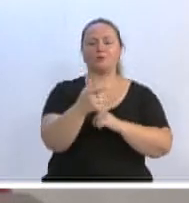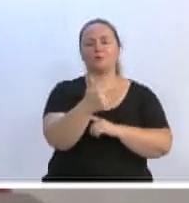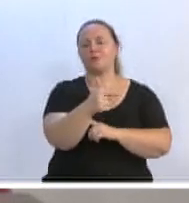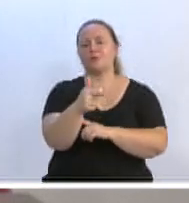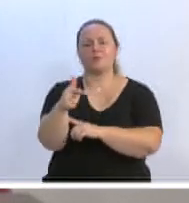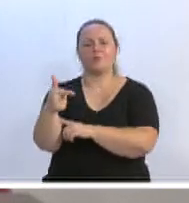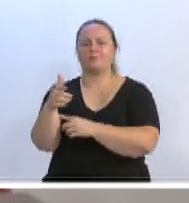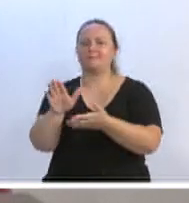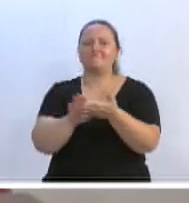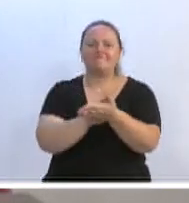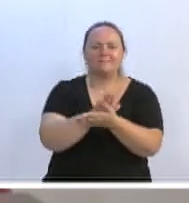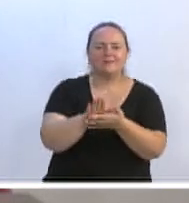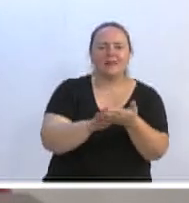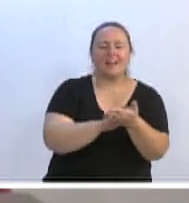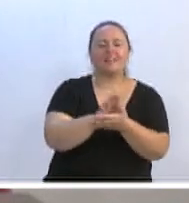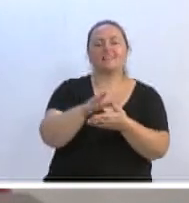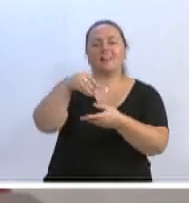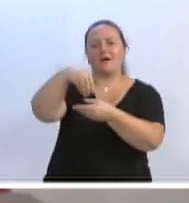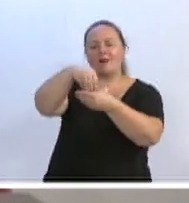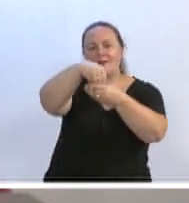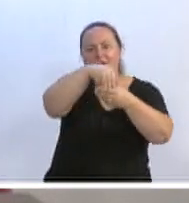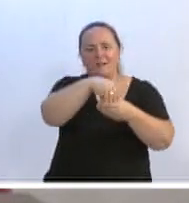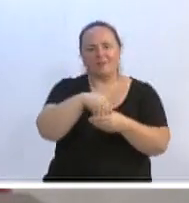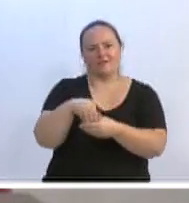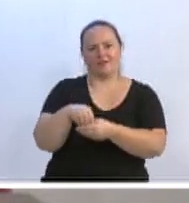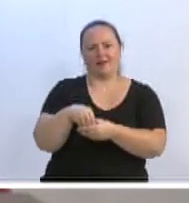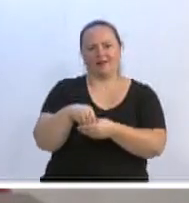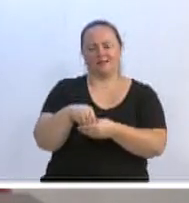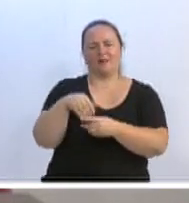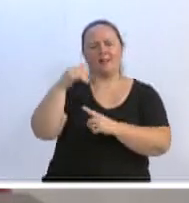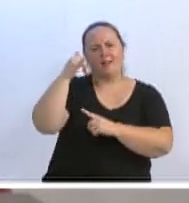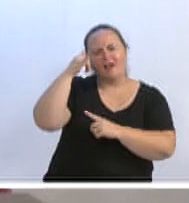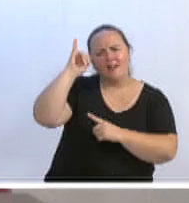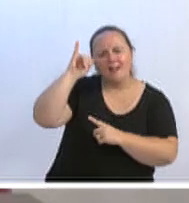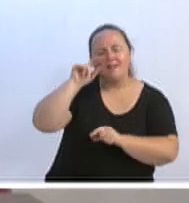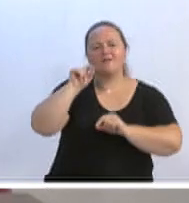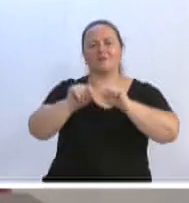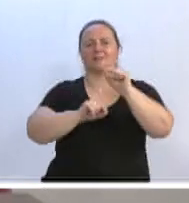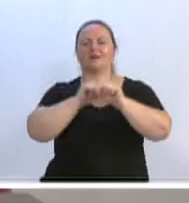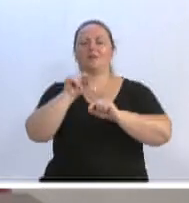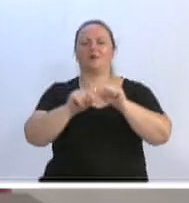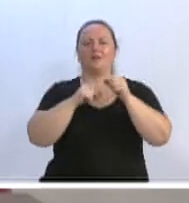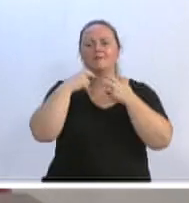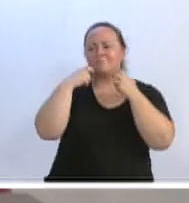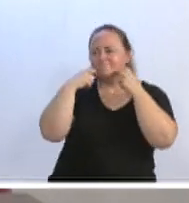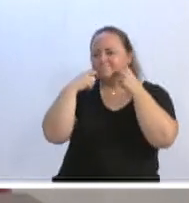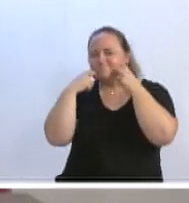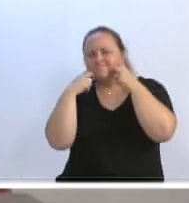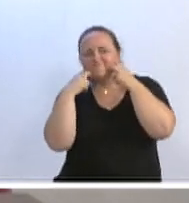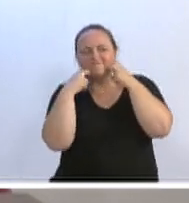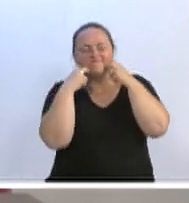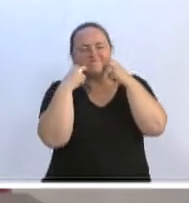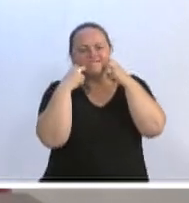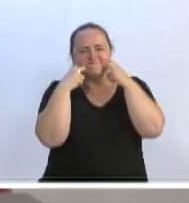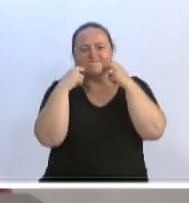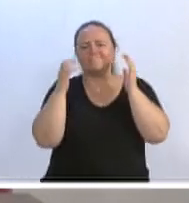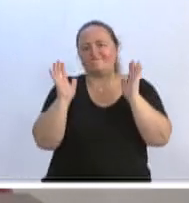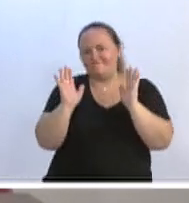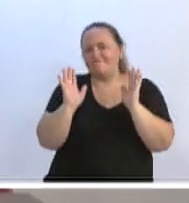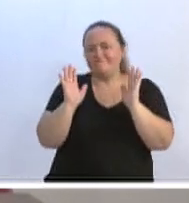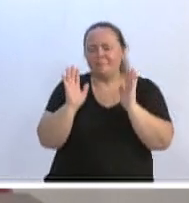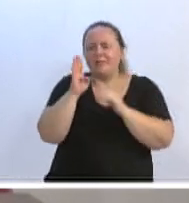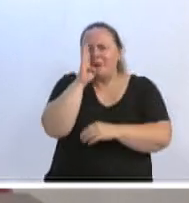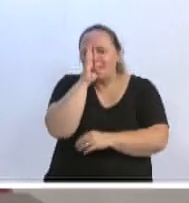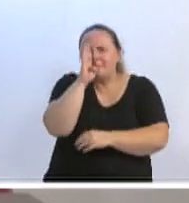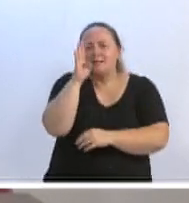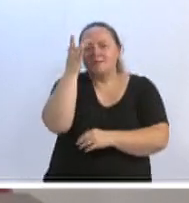do levantamento de ofertas, evitando assim um possível constrangimento, principalmente